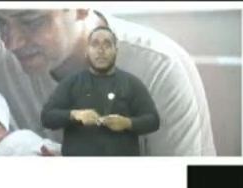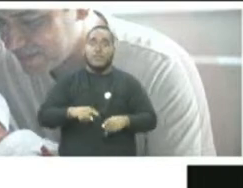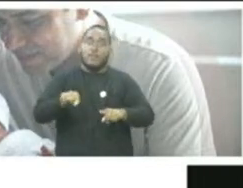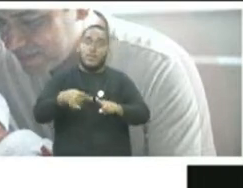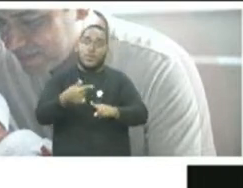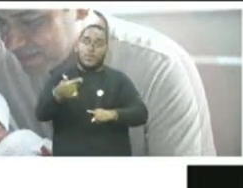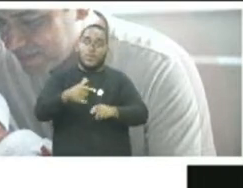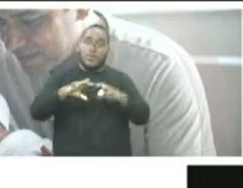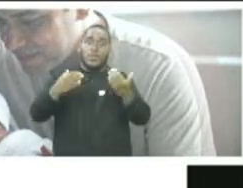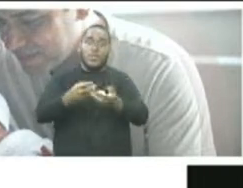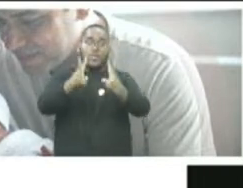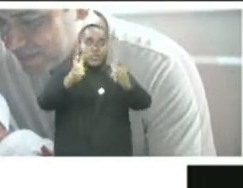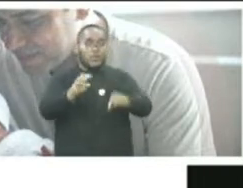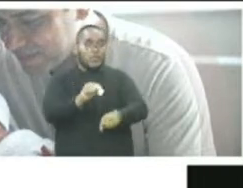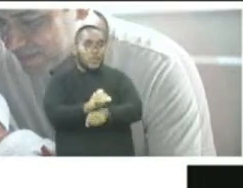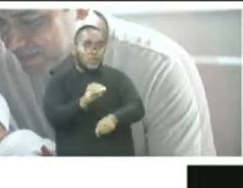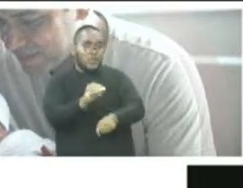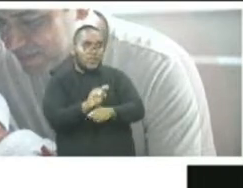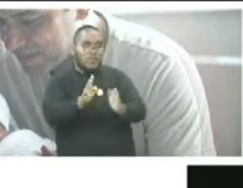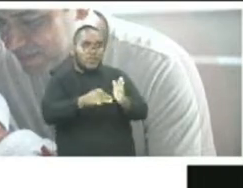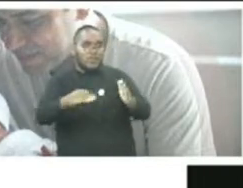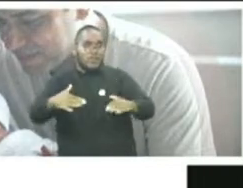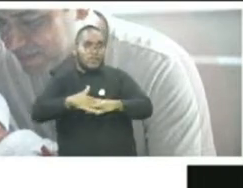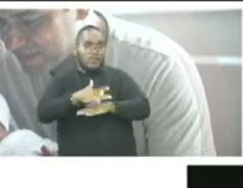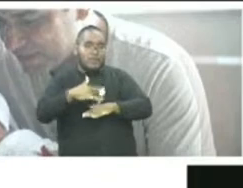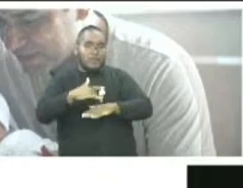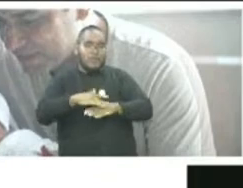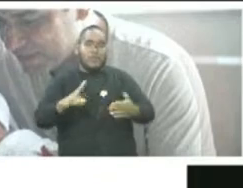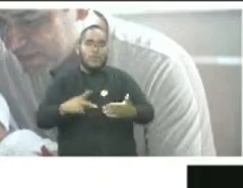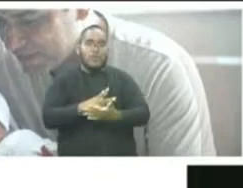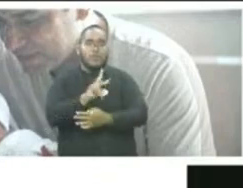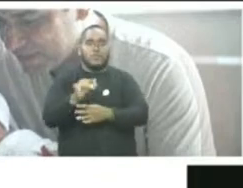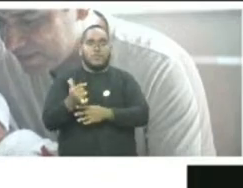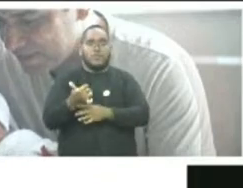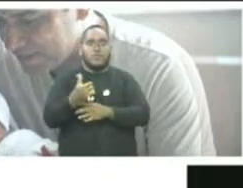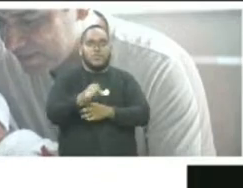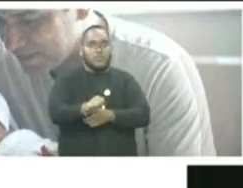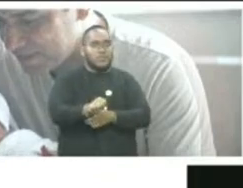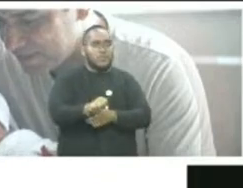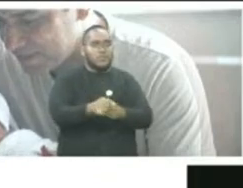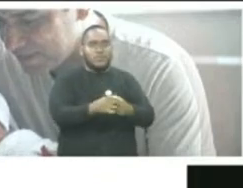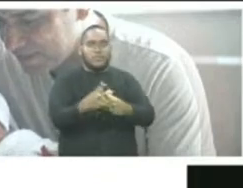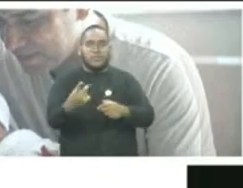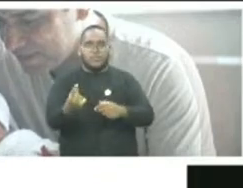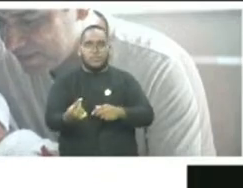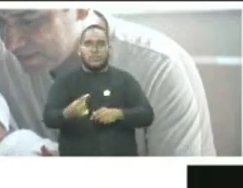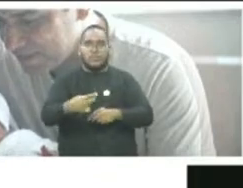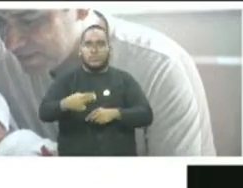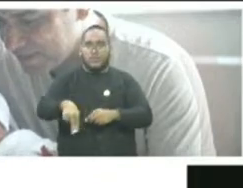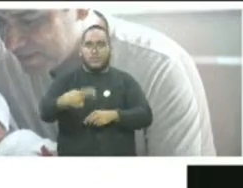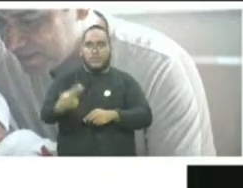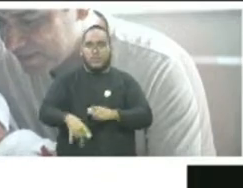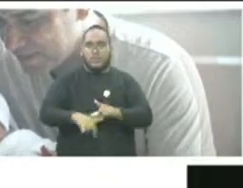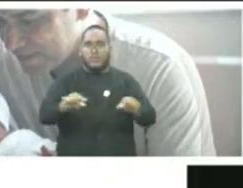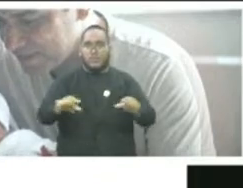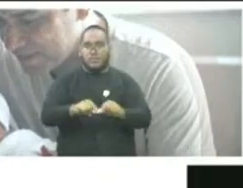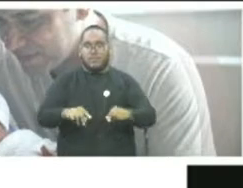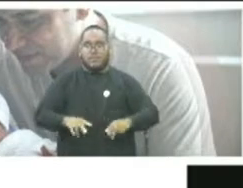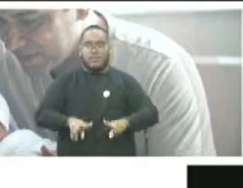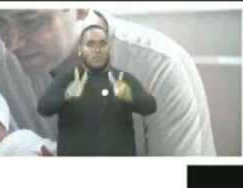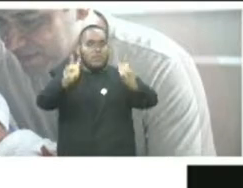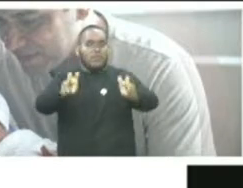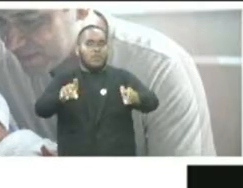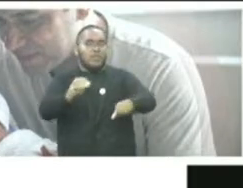Canguru, que vai ser de 18 a 21 de novembro em Brasília. O tema do evento é o cuidado canguru em um mundo